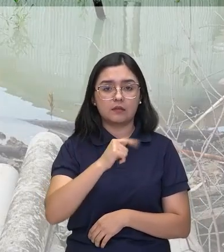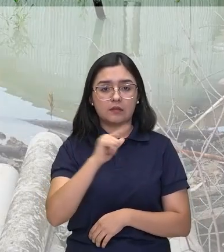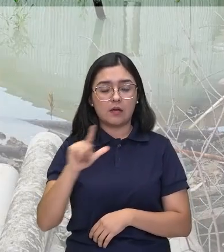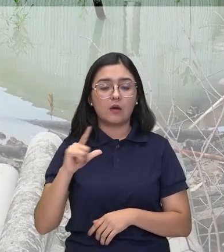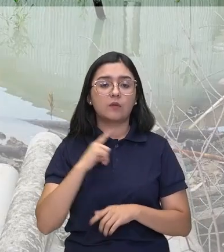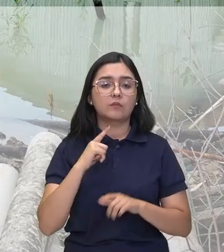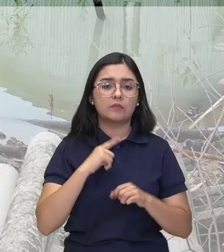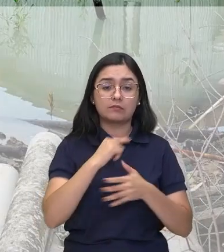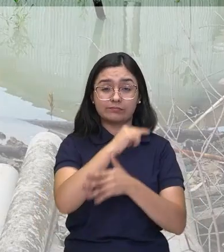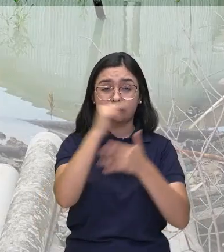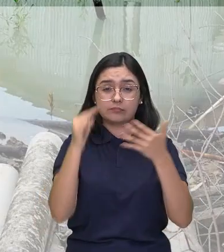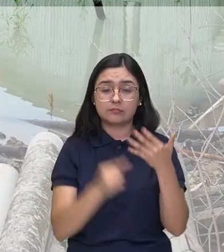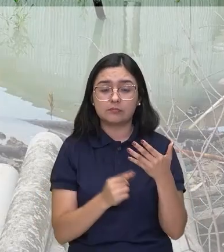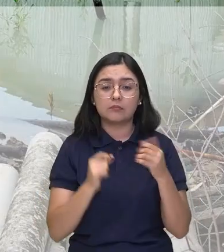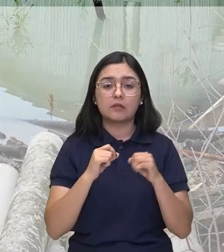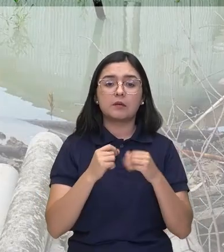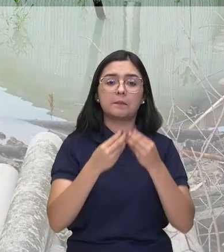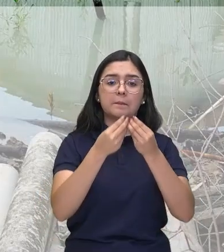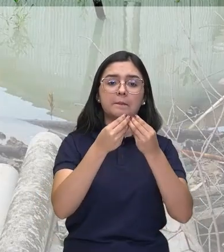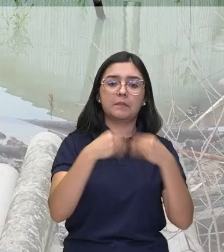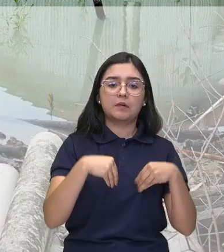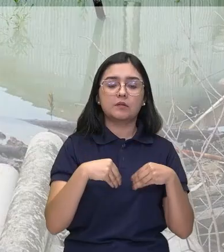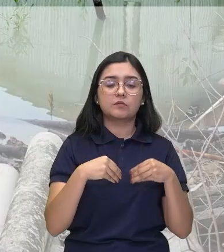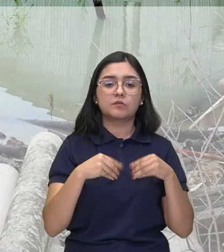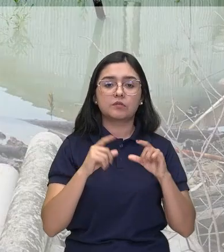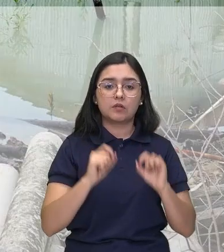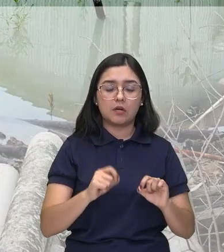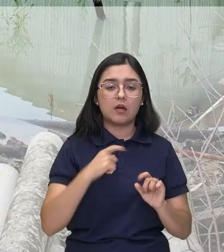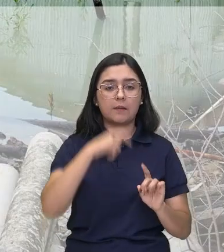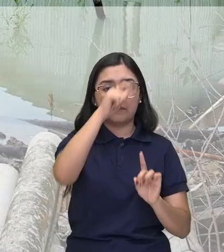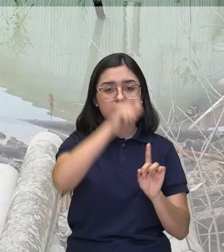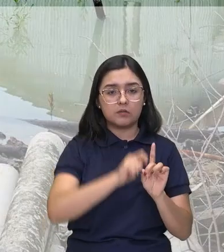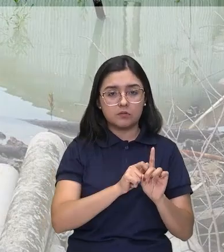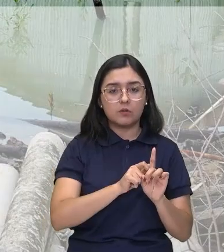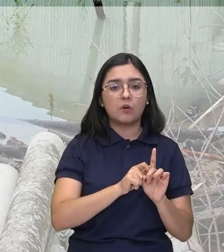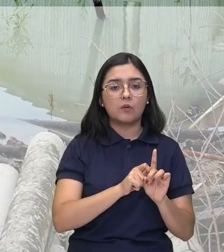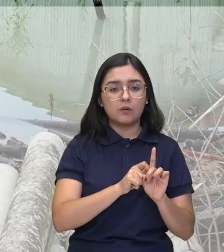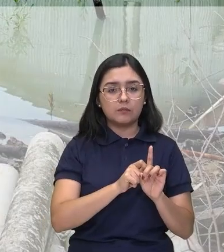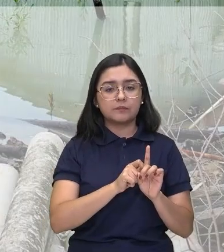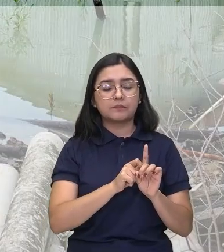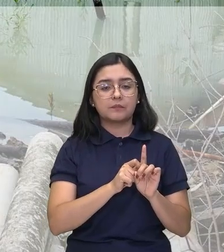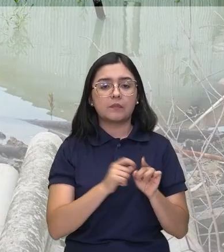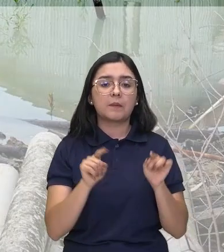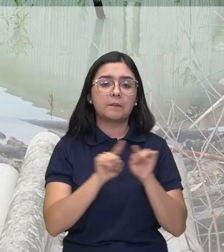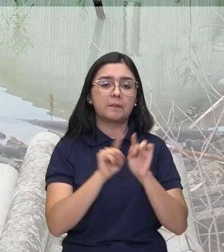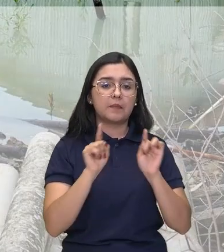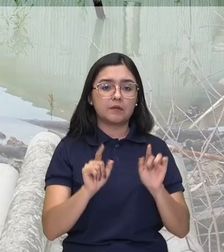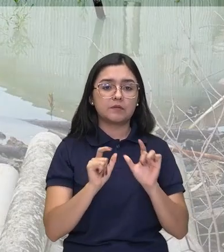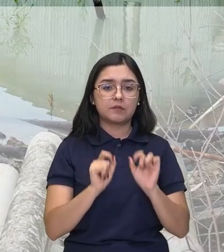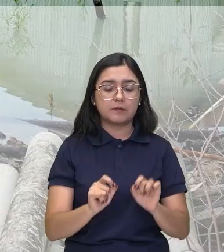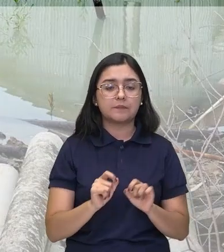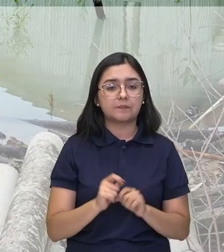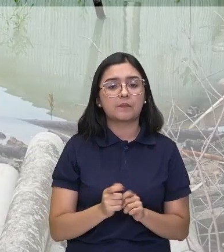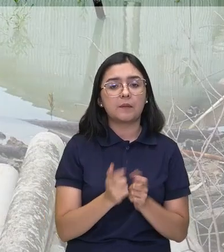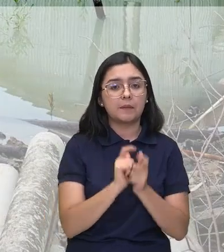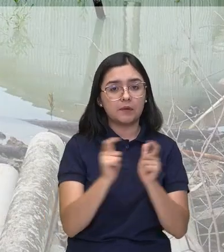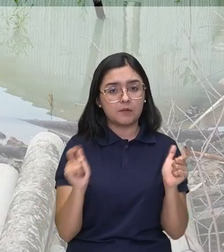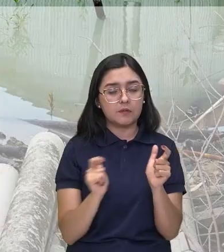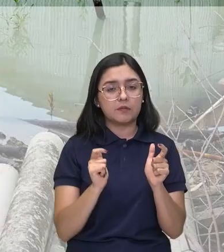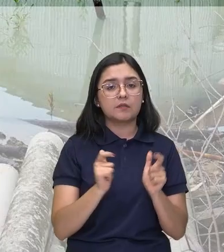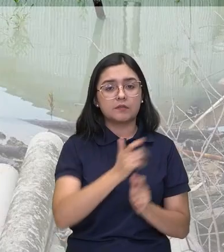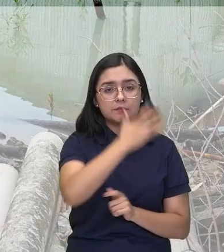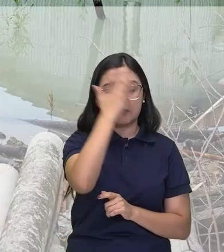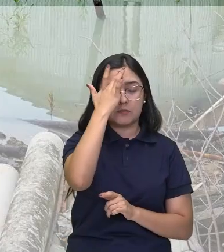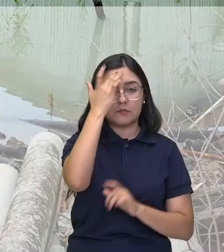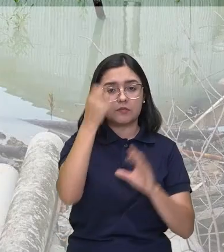né, que prejudica não só o perfil étnico da pessoa, a cor, né, mas que essa grande maioria das pessoas com